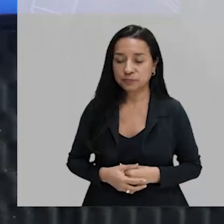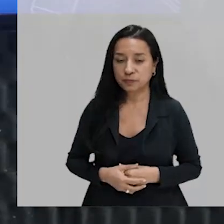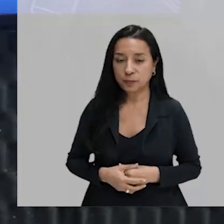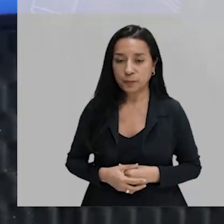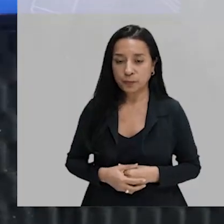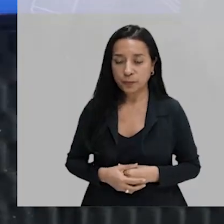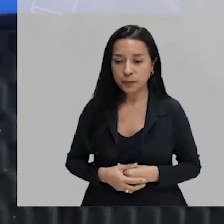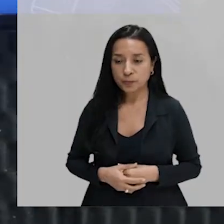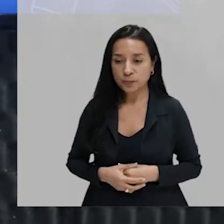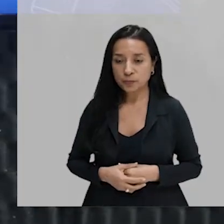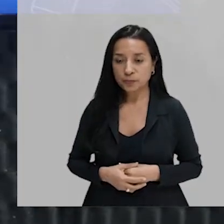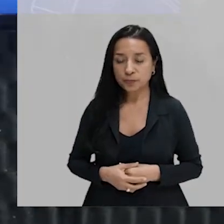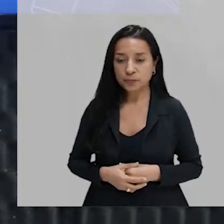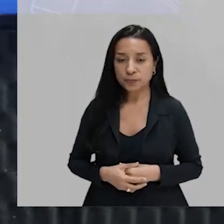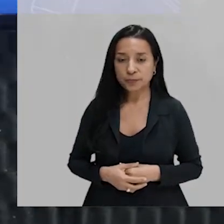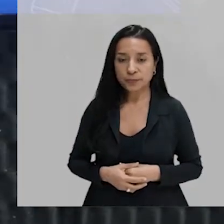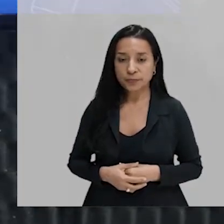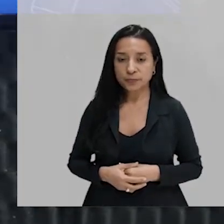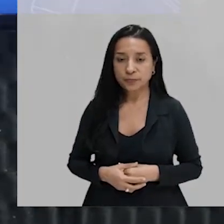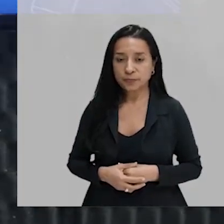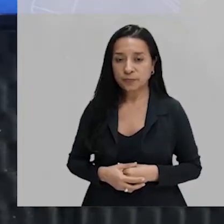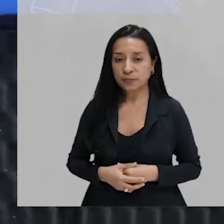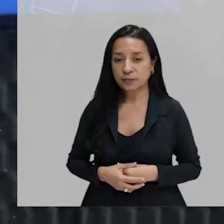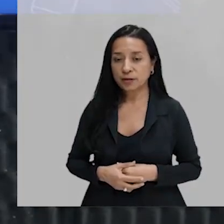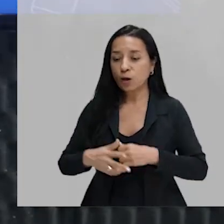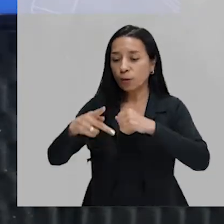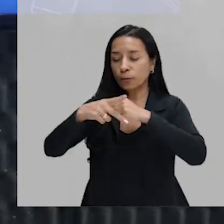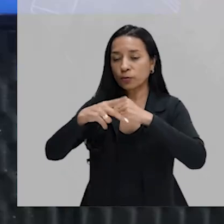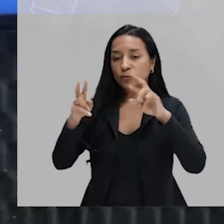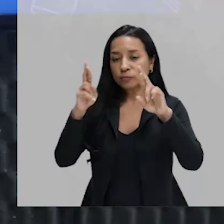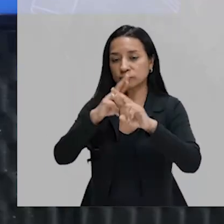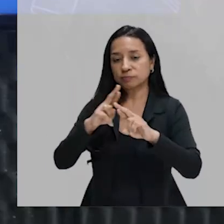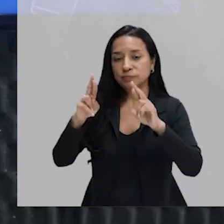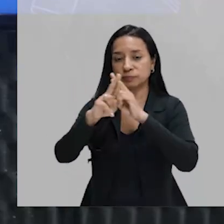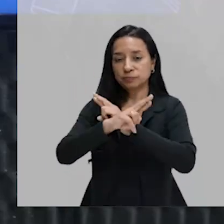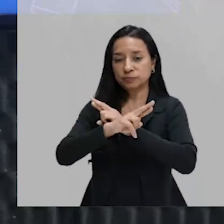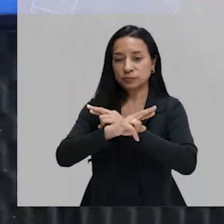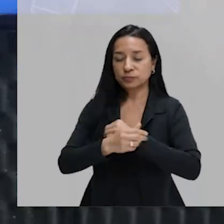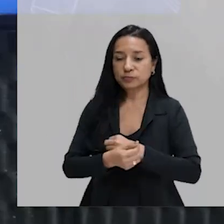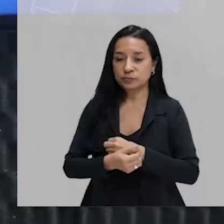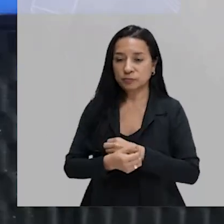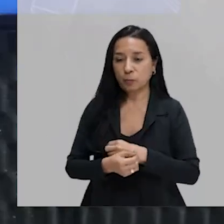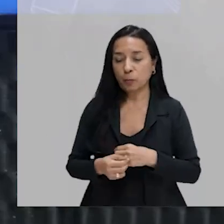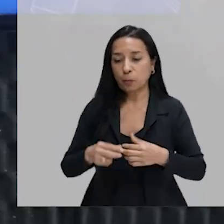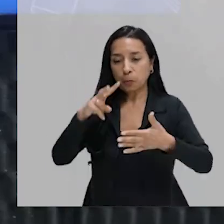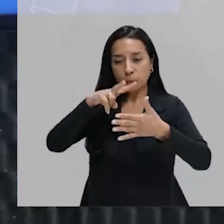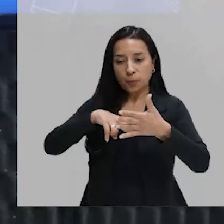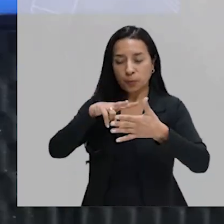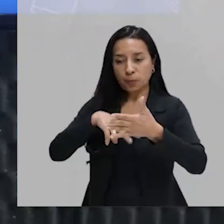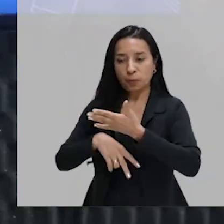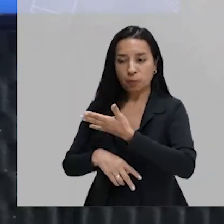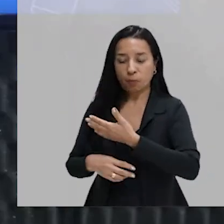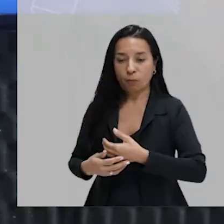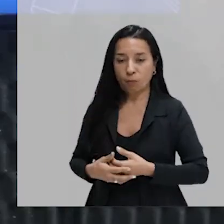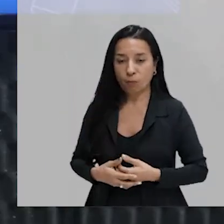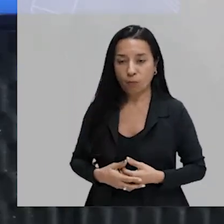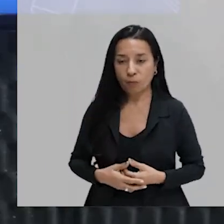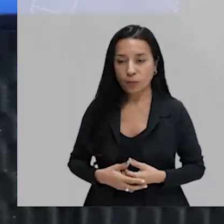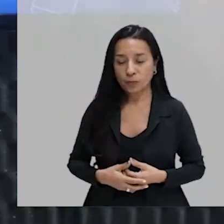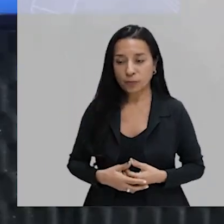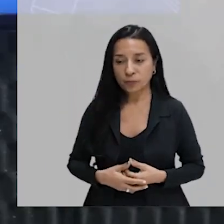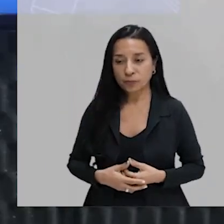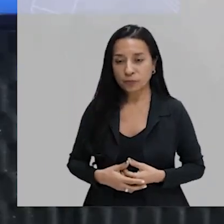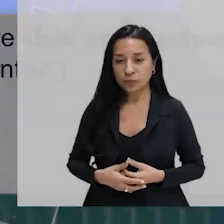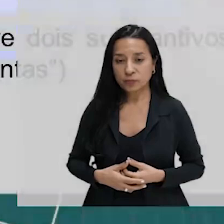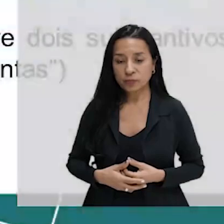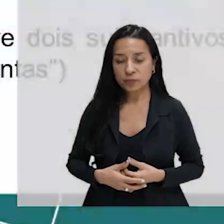invariáveis. Os pronomes relativos. Os pronomes relativos se referem a um termo que já foi dito anteriormente na